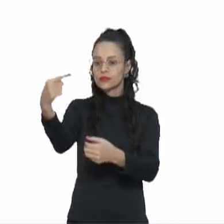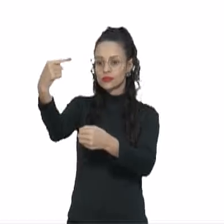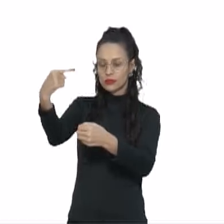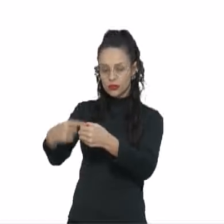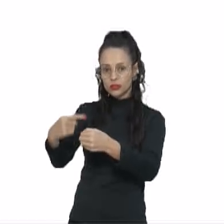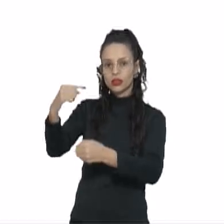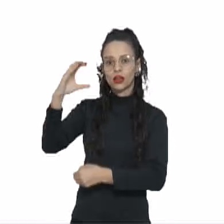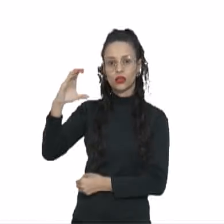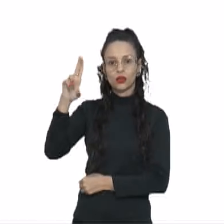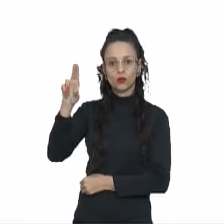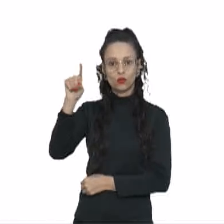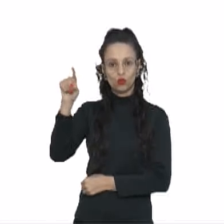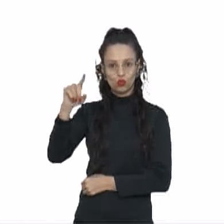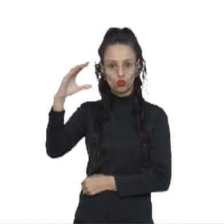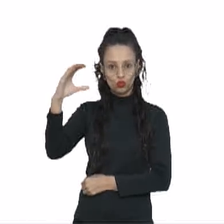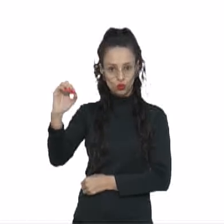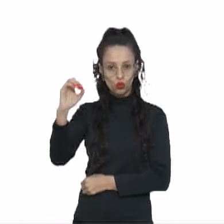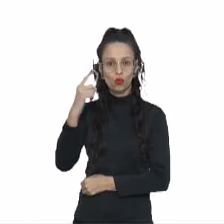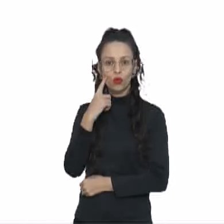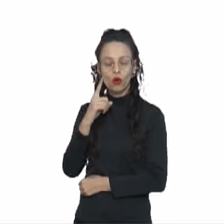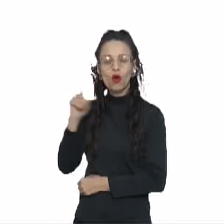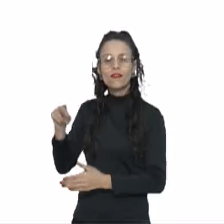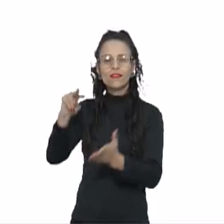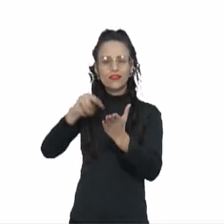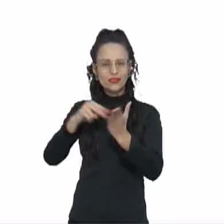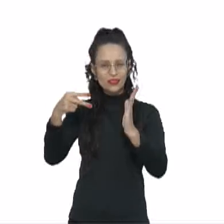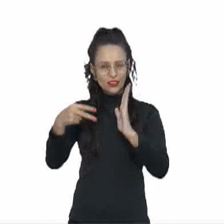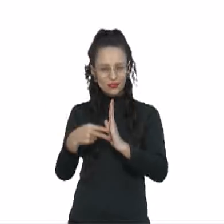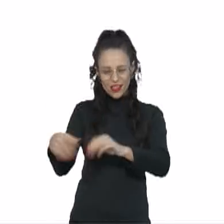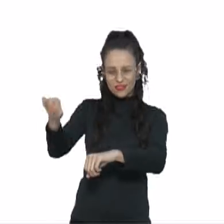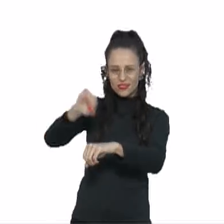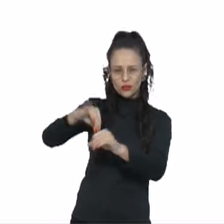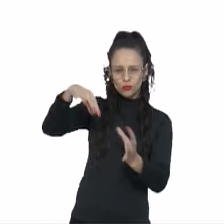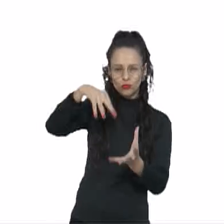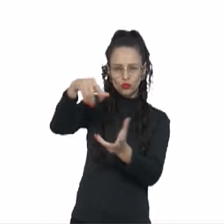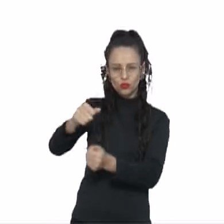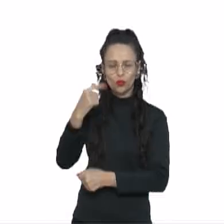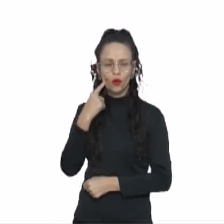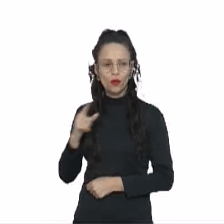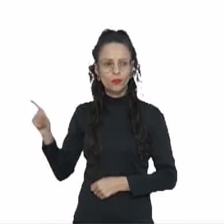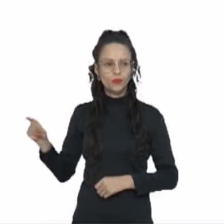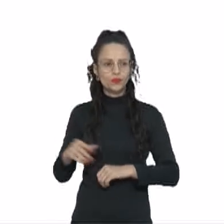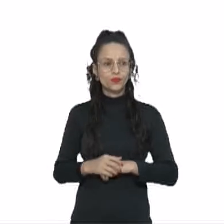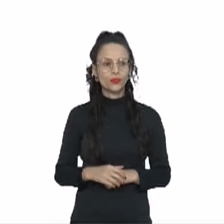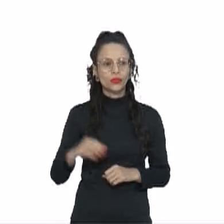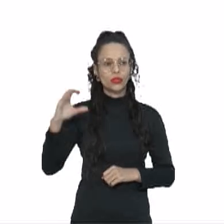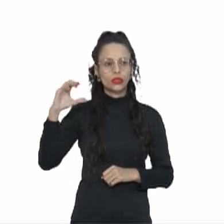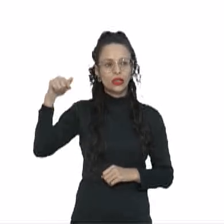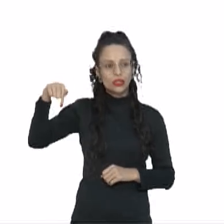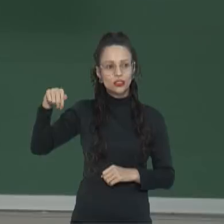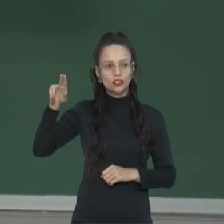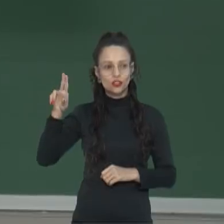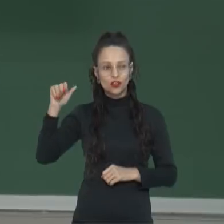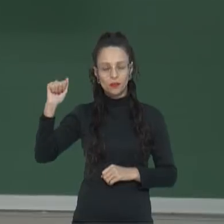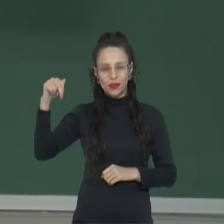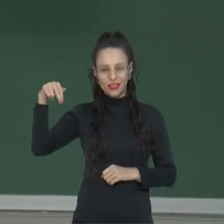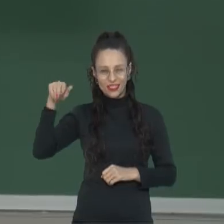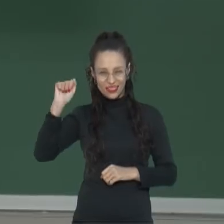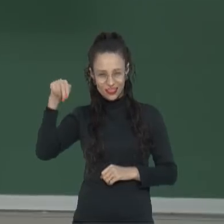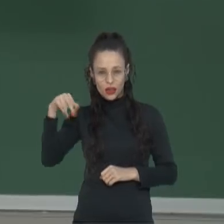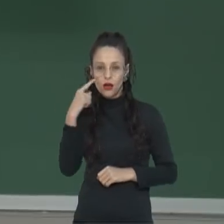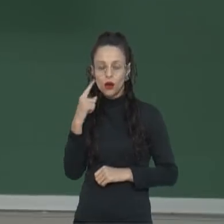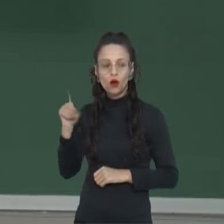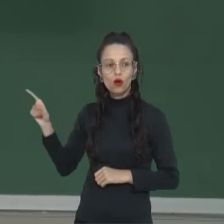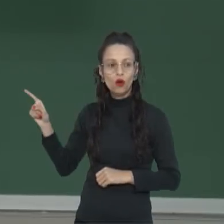do mundo na língua quechua. Olha o significado de Cusco, que legal, galera. Chapaquinã significa em quechua estrada principal, não é caminho